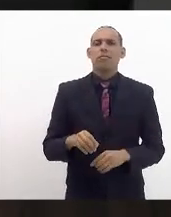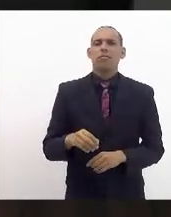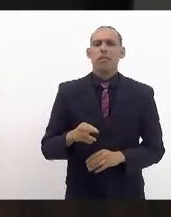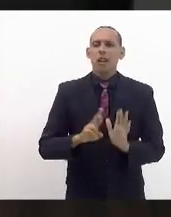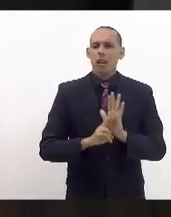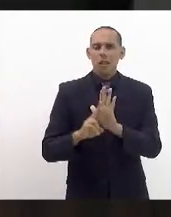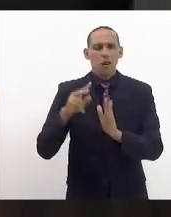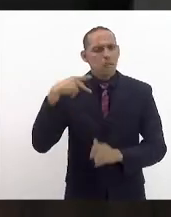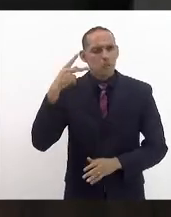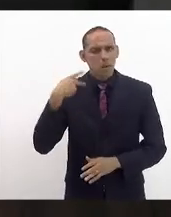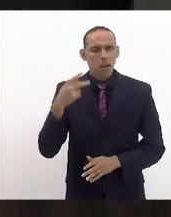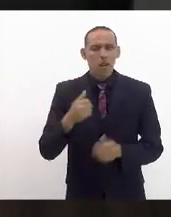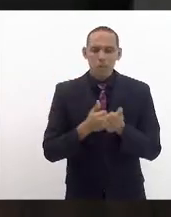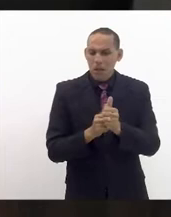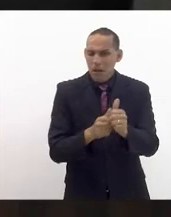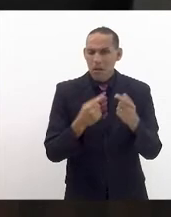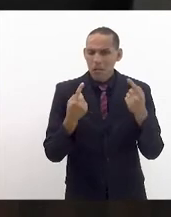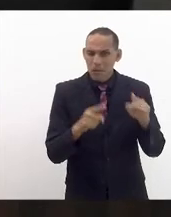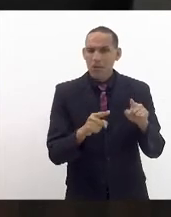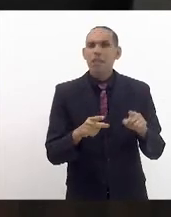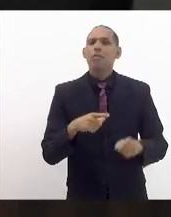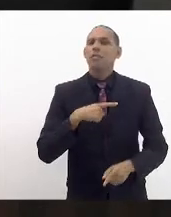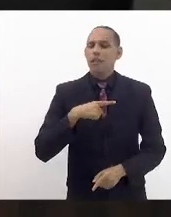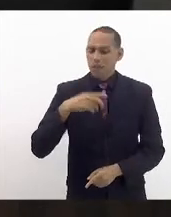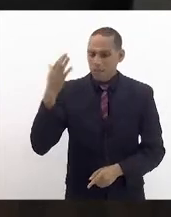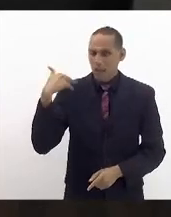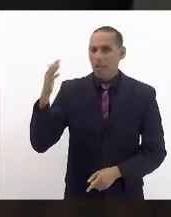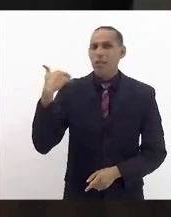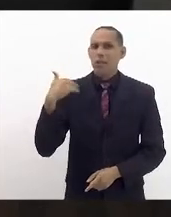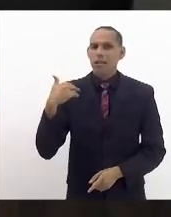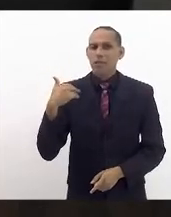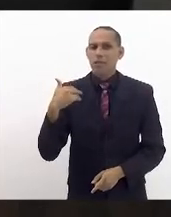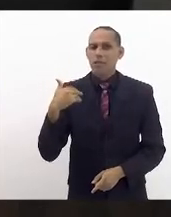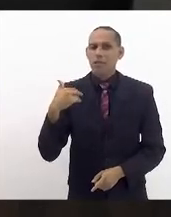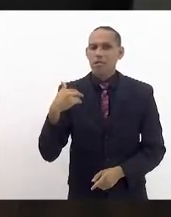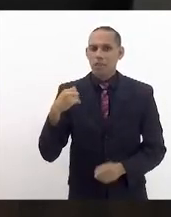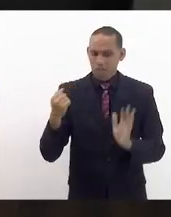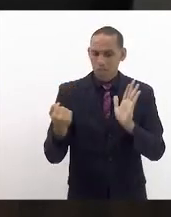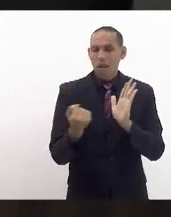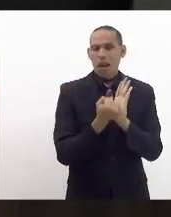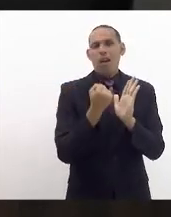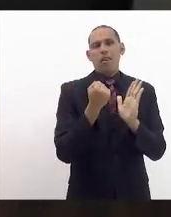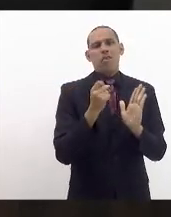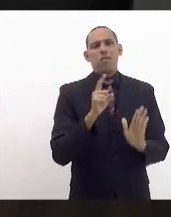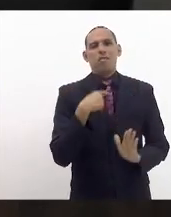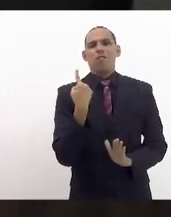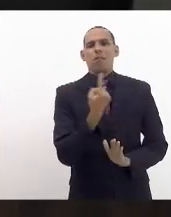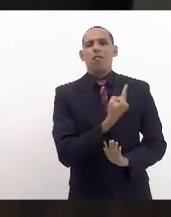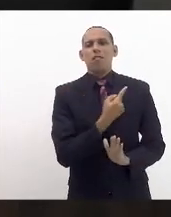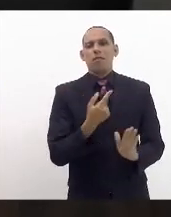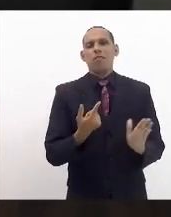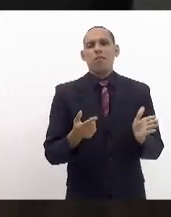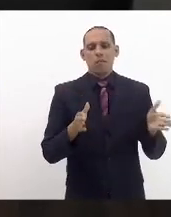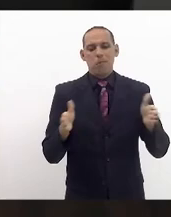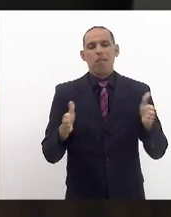porque perseguição por perseguição, essa foi talvez a mais simbólica do início da nossa